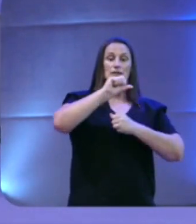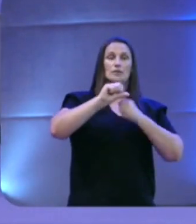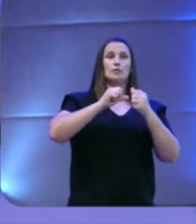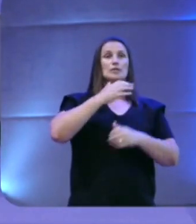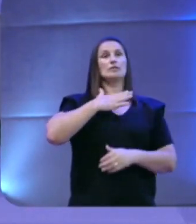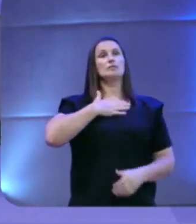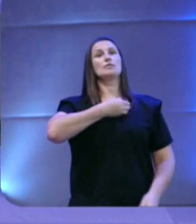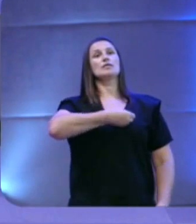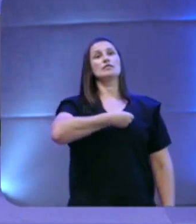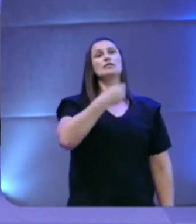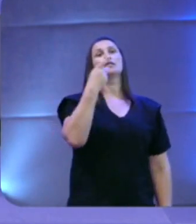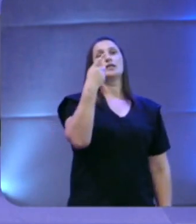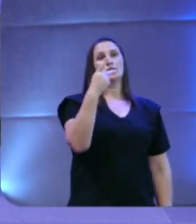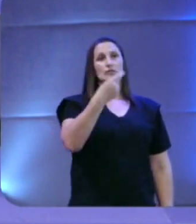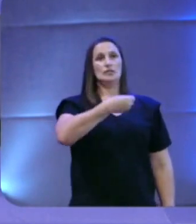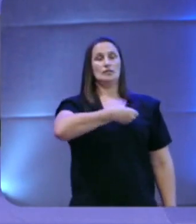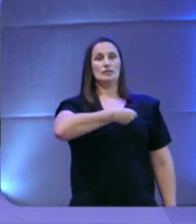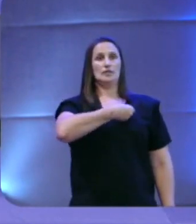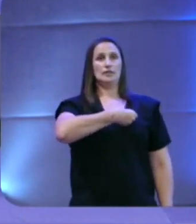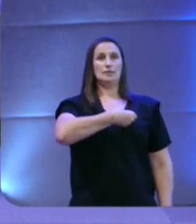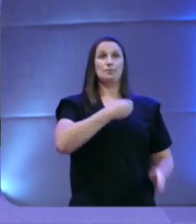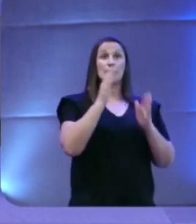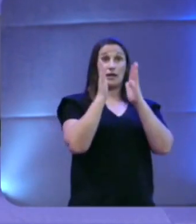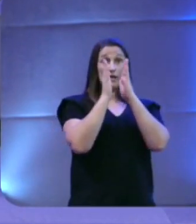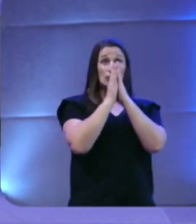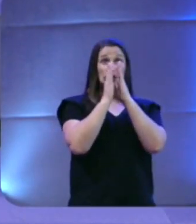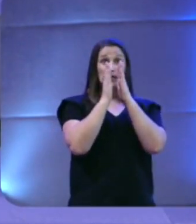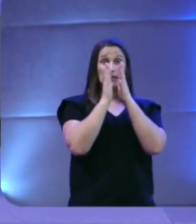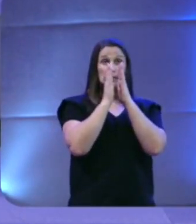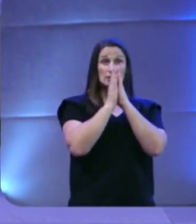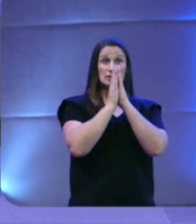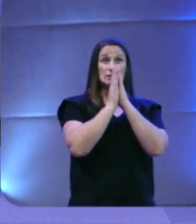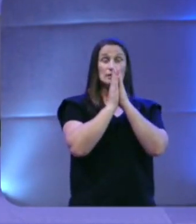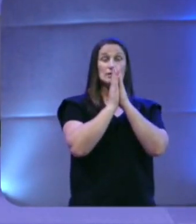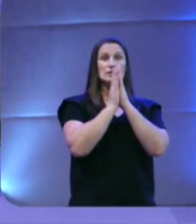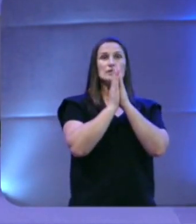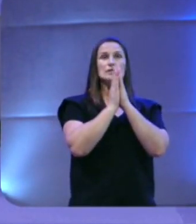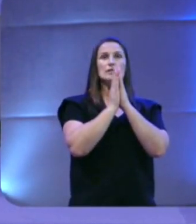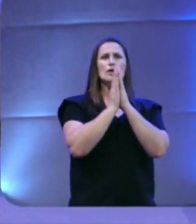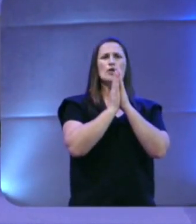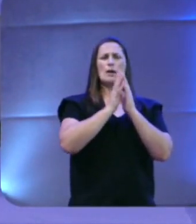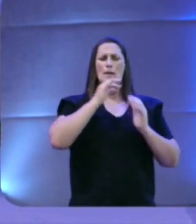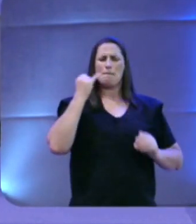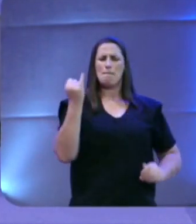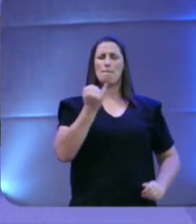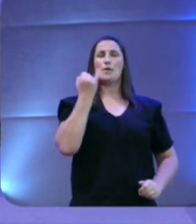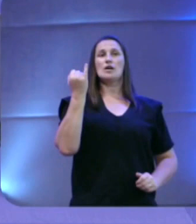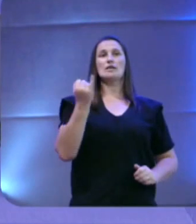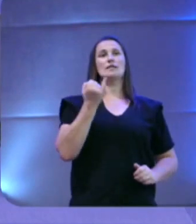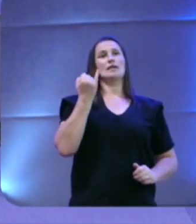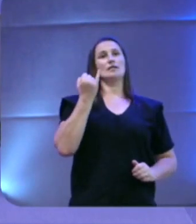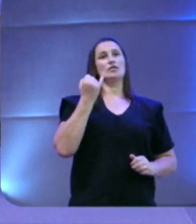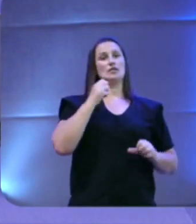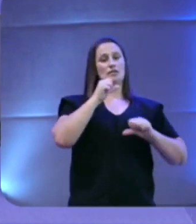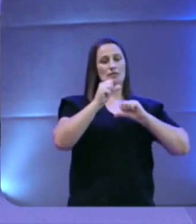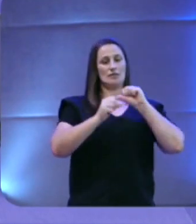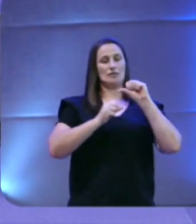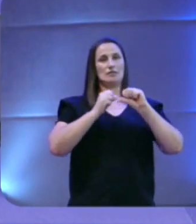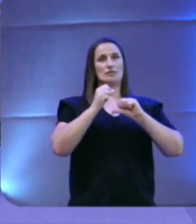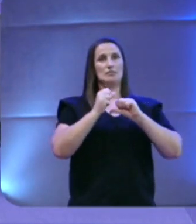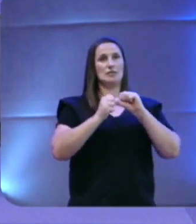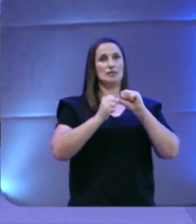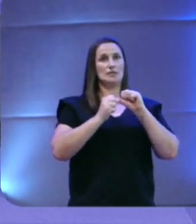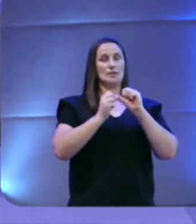vida. A oração tem um aspecto muito importante nesse processo de transformação. E deixa eu te mostrar uma história da Bíblia. A